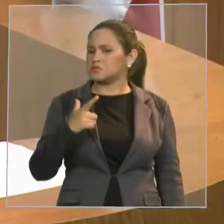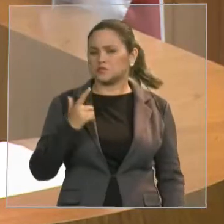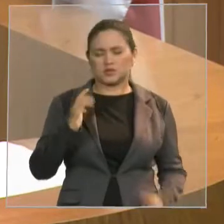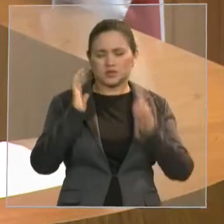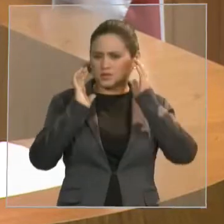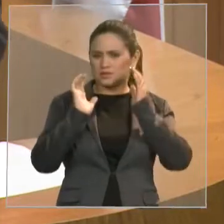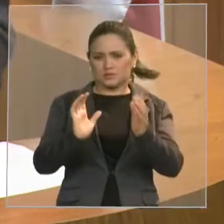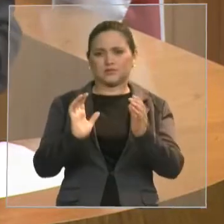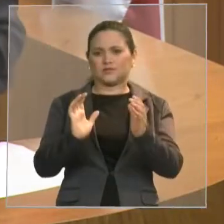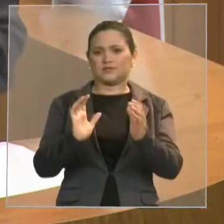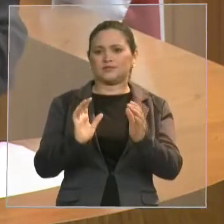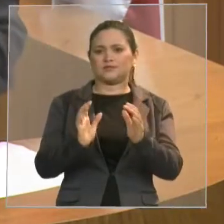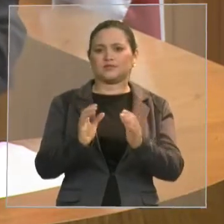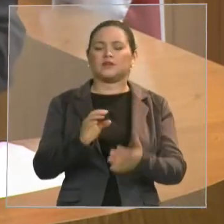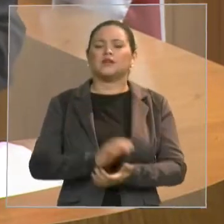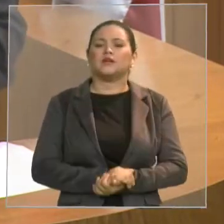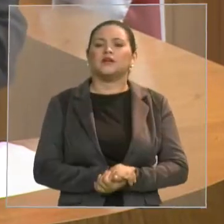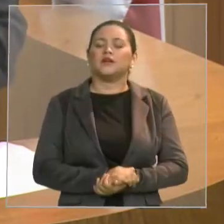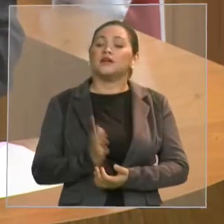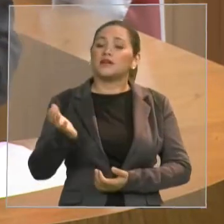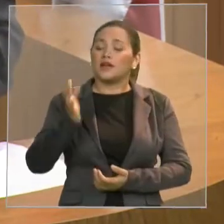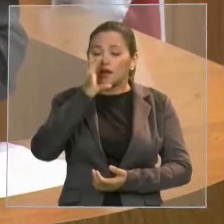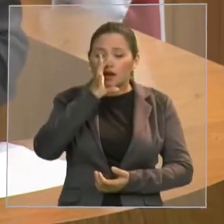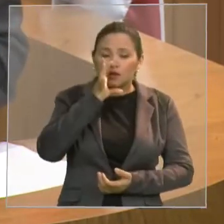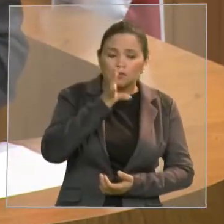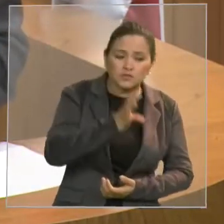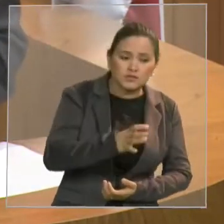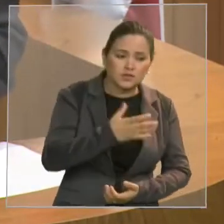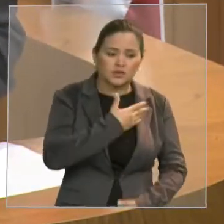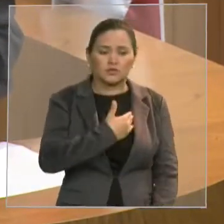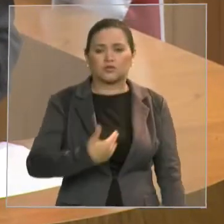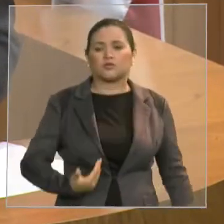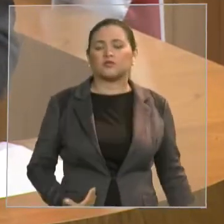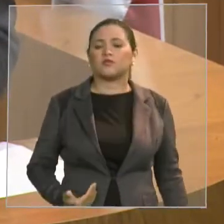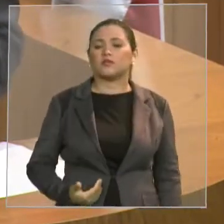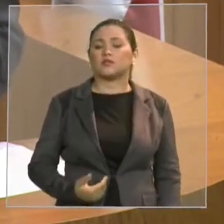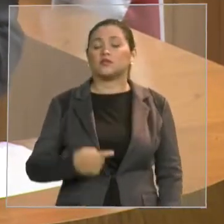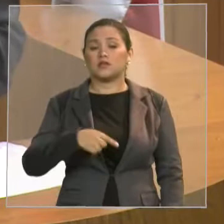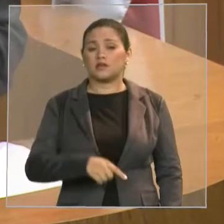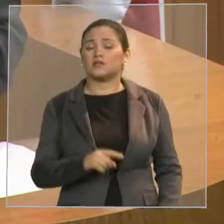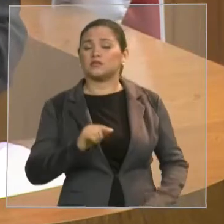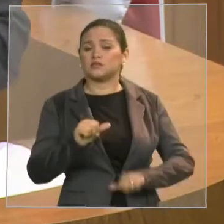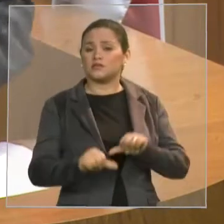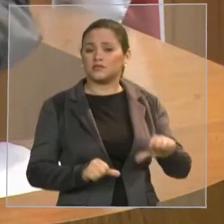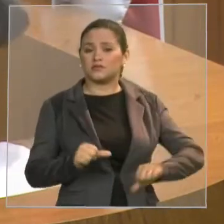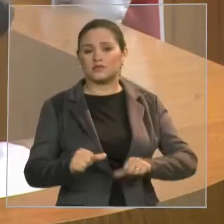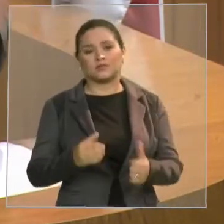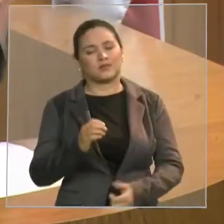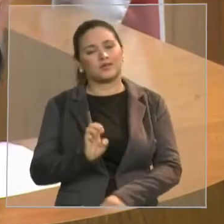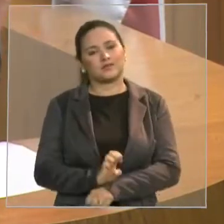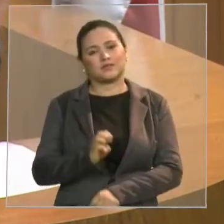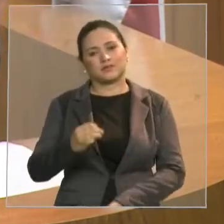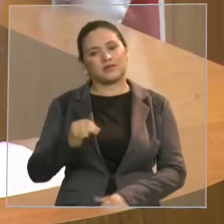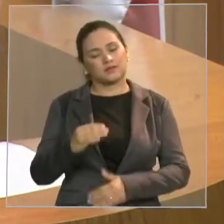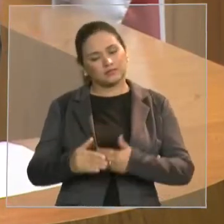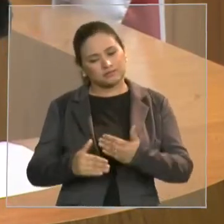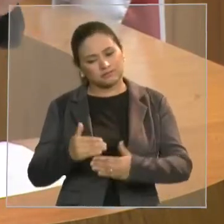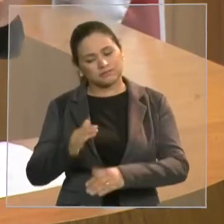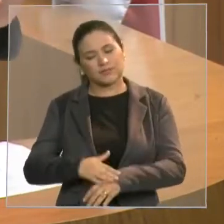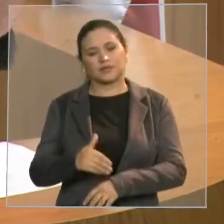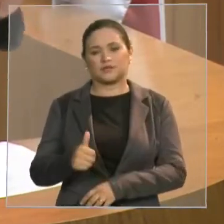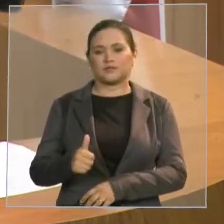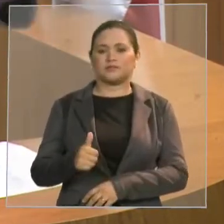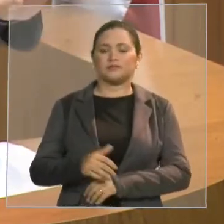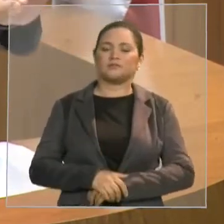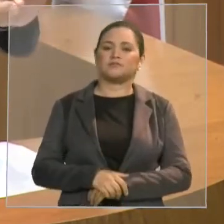as pessoas para tentar atacar o governo que vem transformando o Estado do Maranhão. Por simples